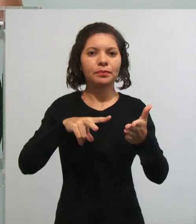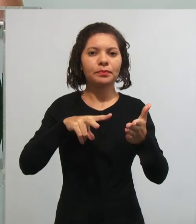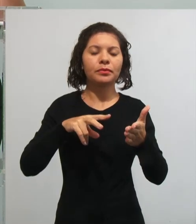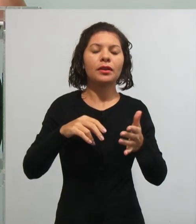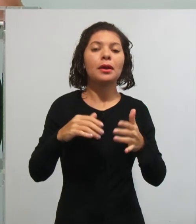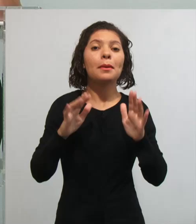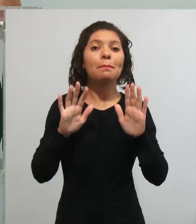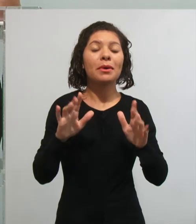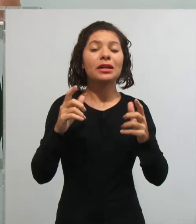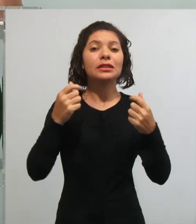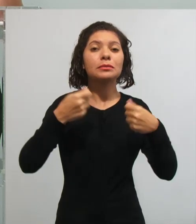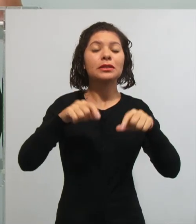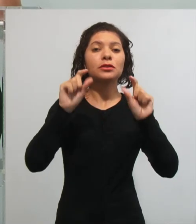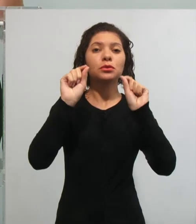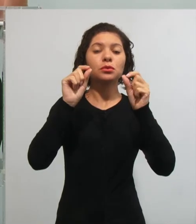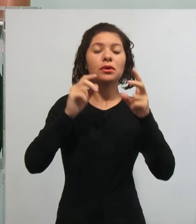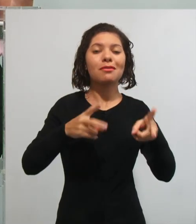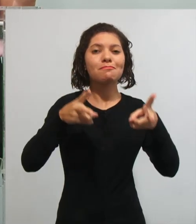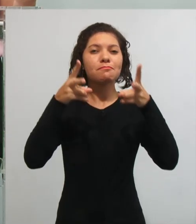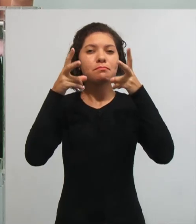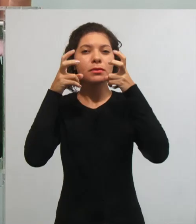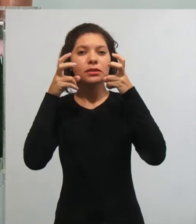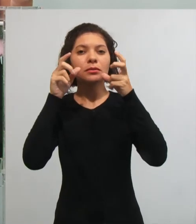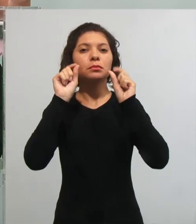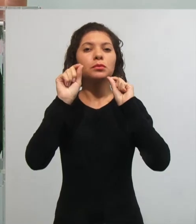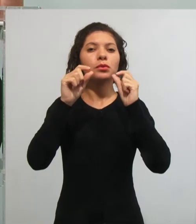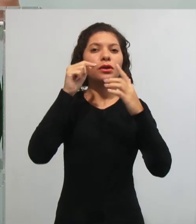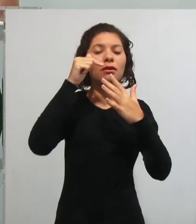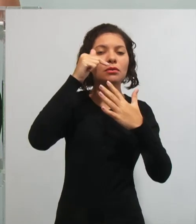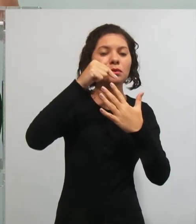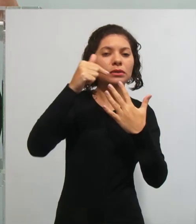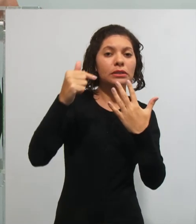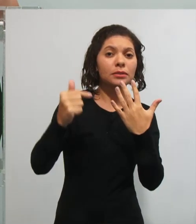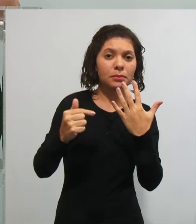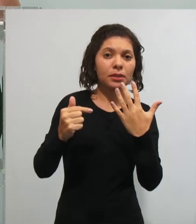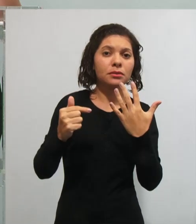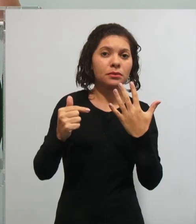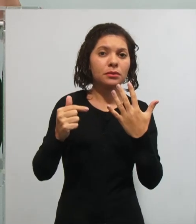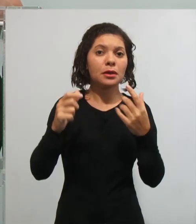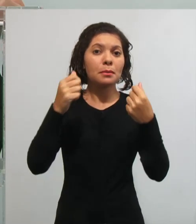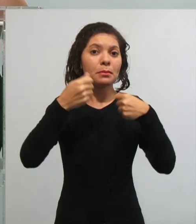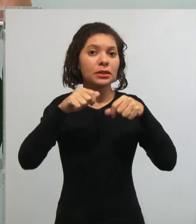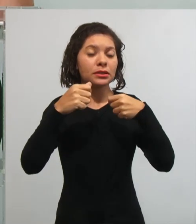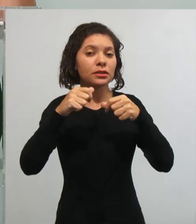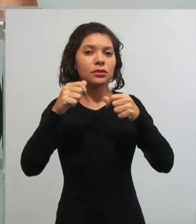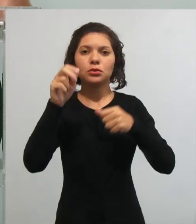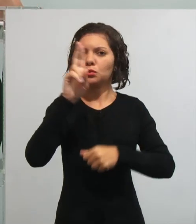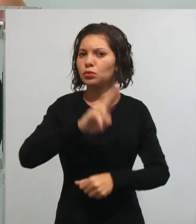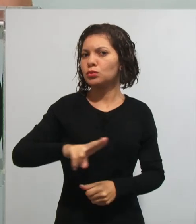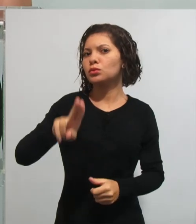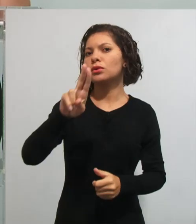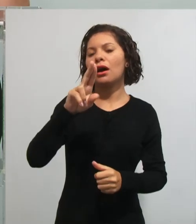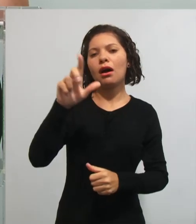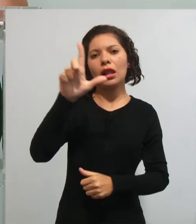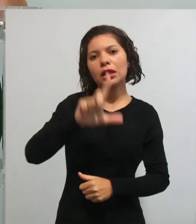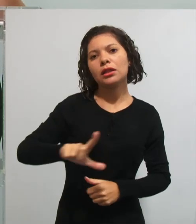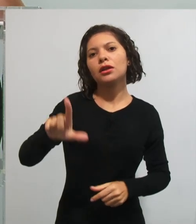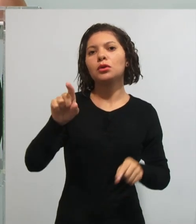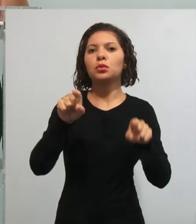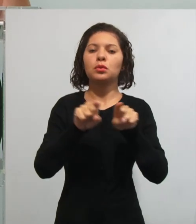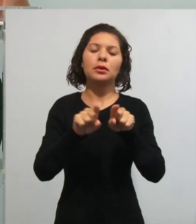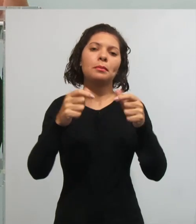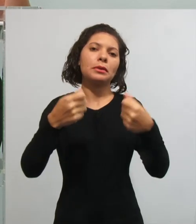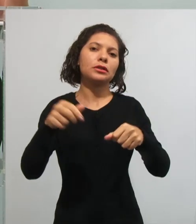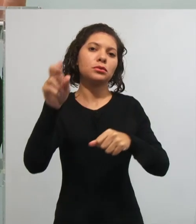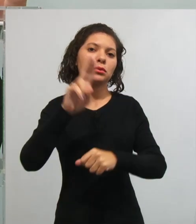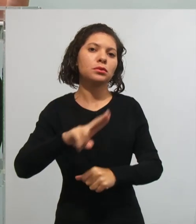que a gente se atenha a esses aspectos, e é claro que a gente tem que trabalhar com o texto escrito, com a literatura, mas também de trabalhar